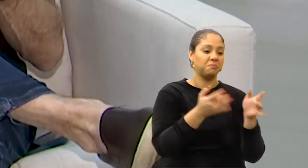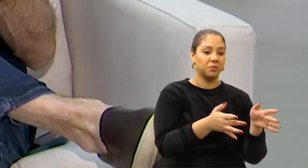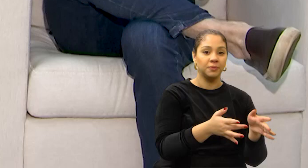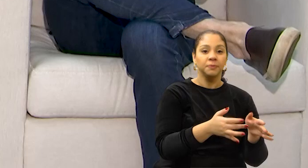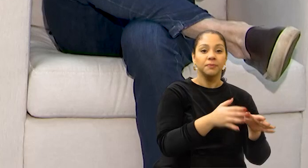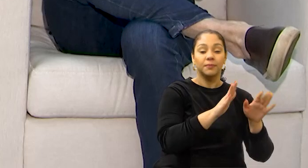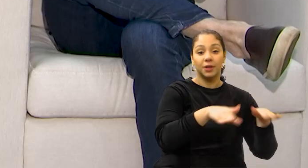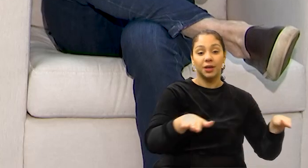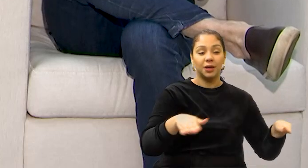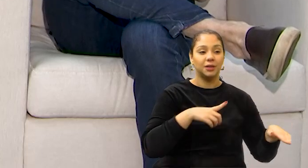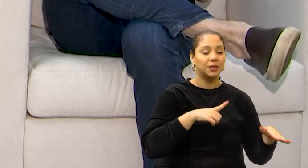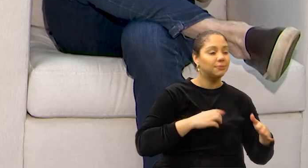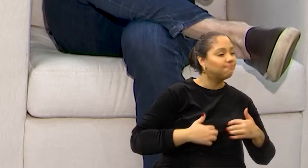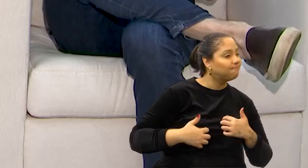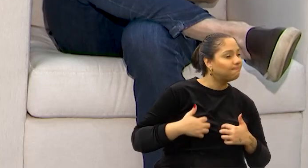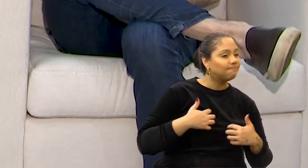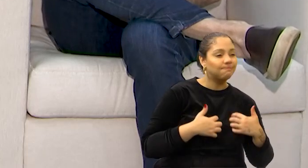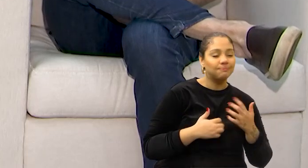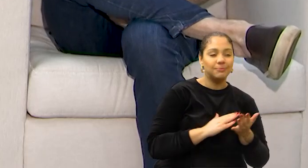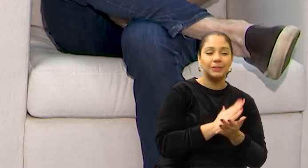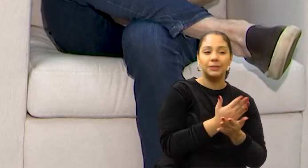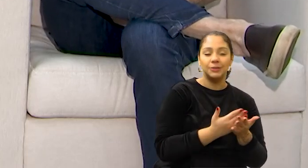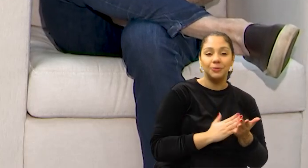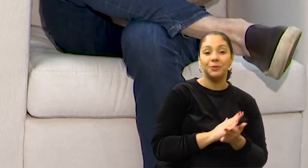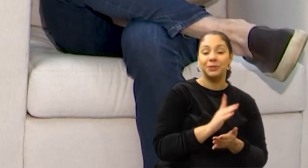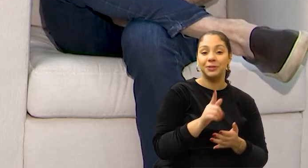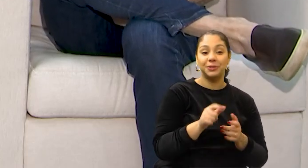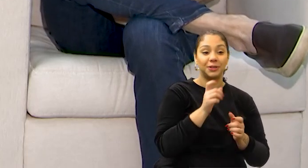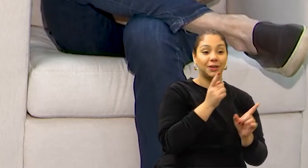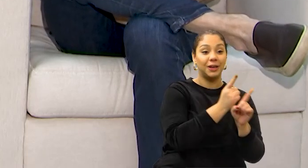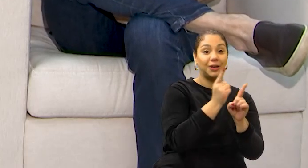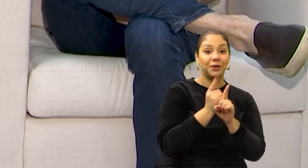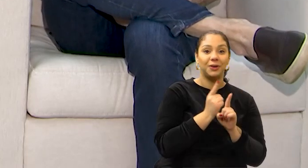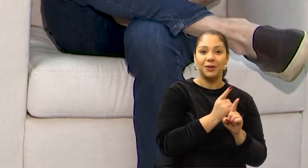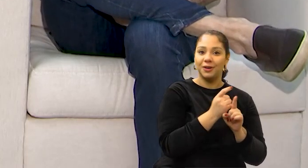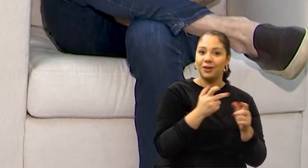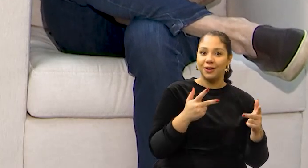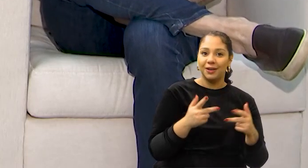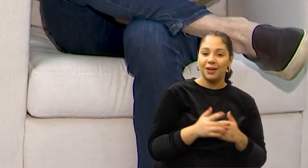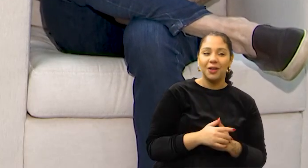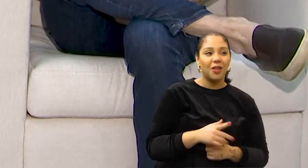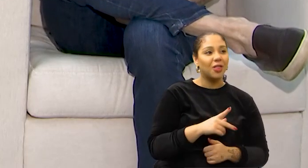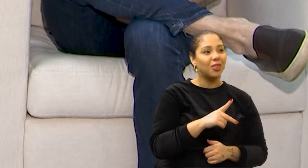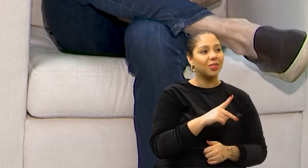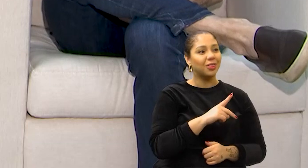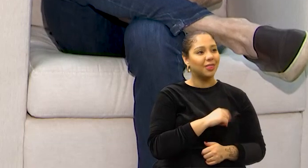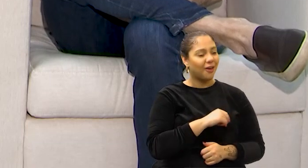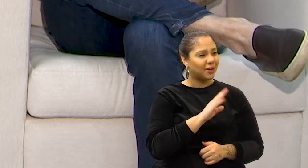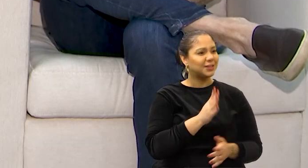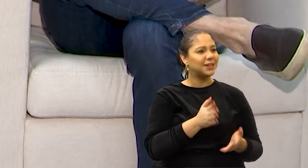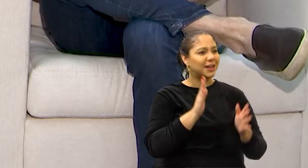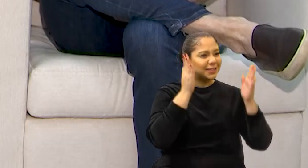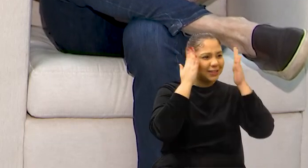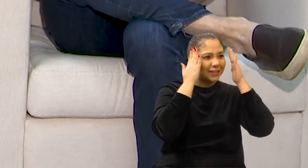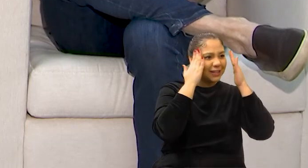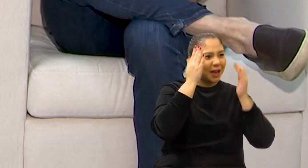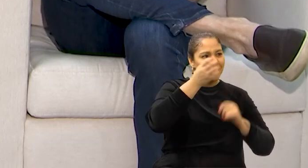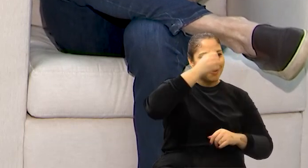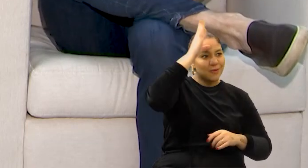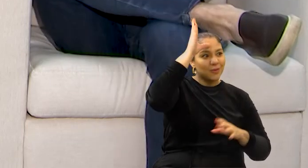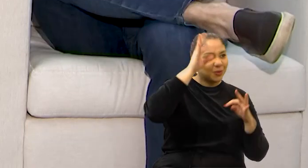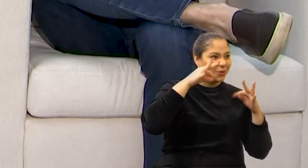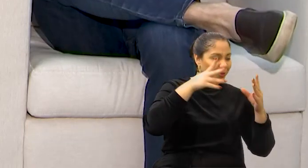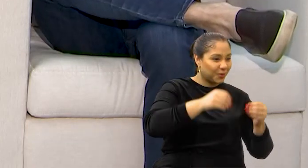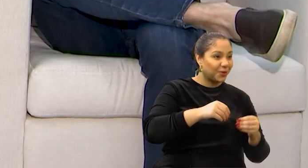novo mundo e as angústias e os problemas Dessa descoberta Professor José Alves tá sabendo tudo na ponta da língua tá Prontinho pro vestibular